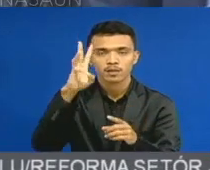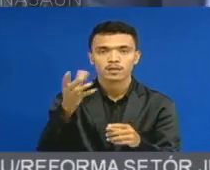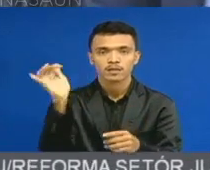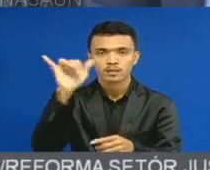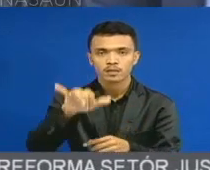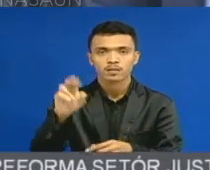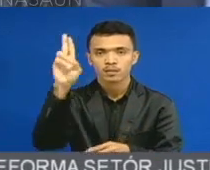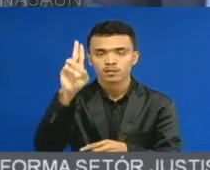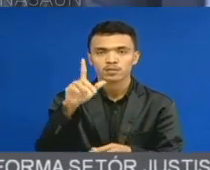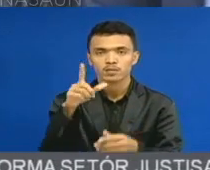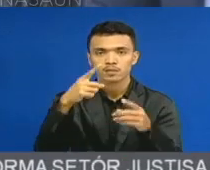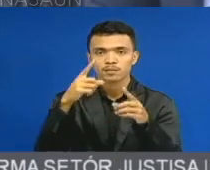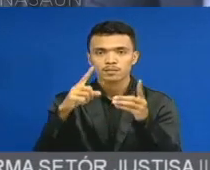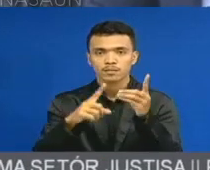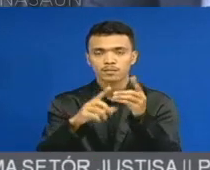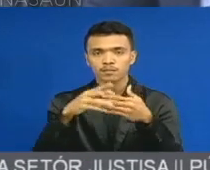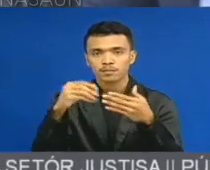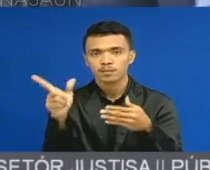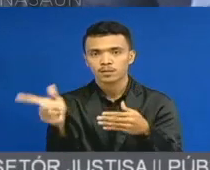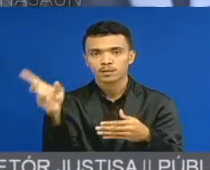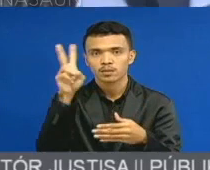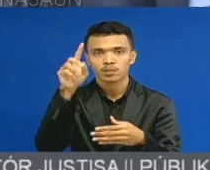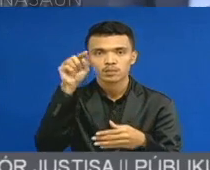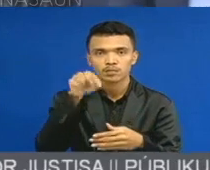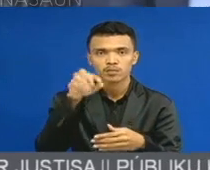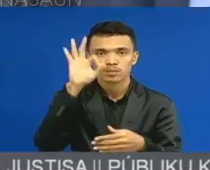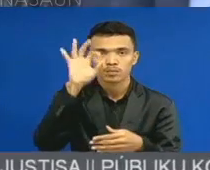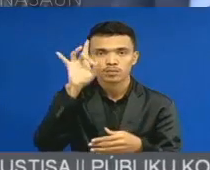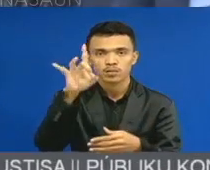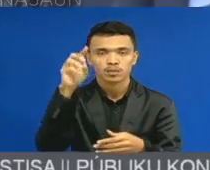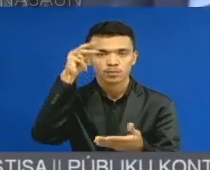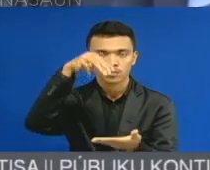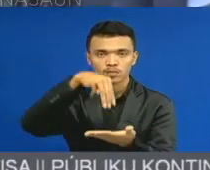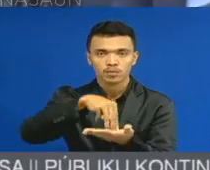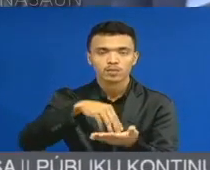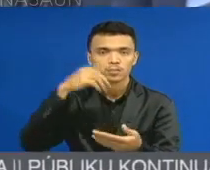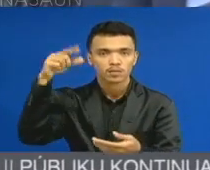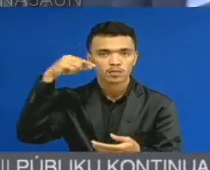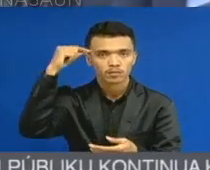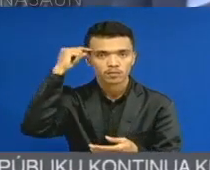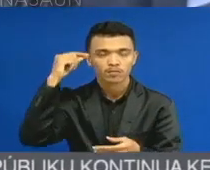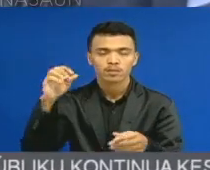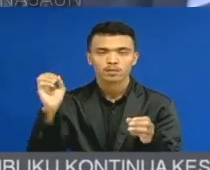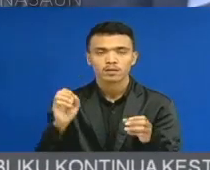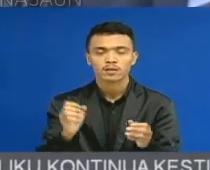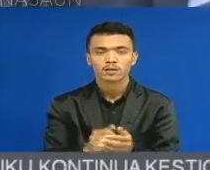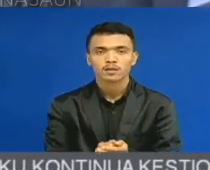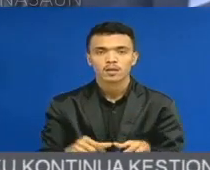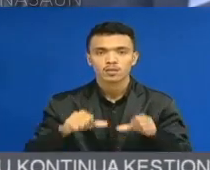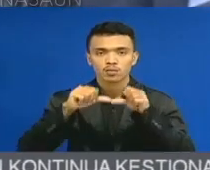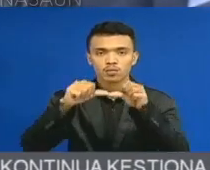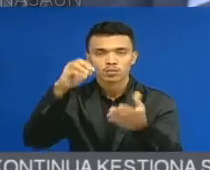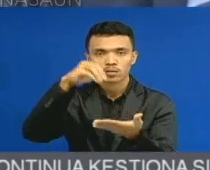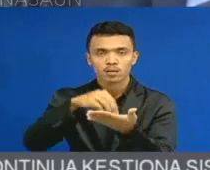gasta 22.8 milhões dele. E o governo anui la assassino para continuar a